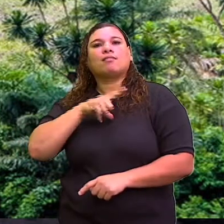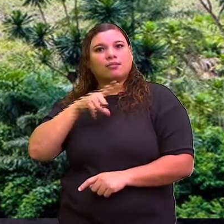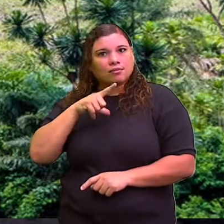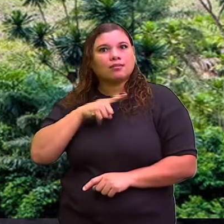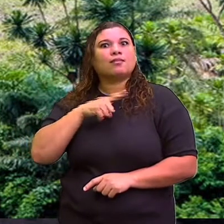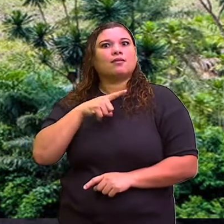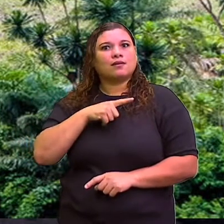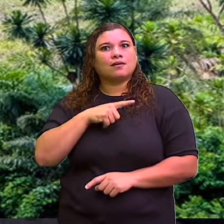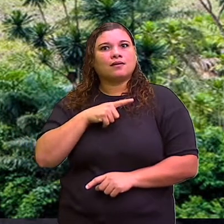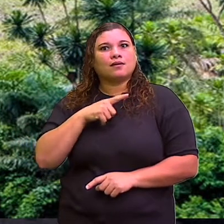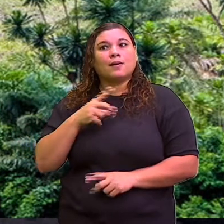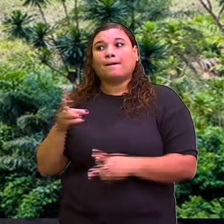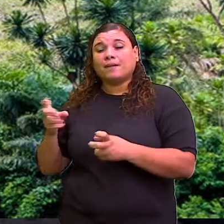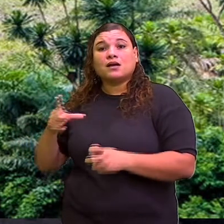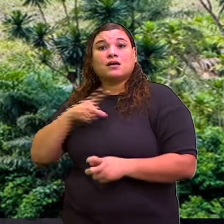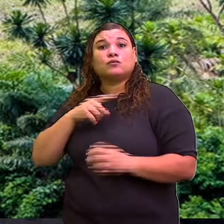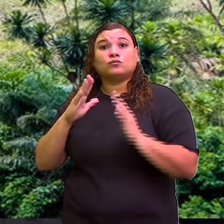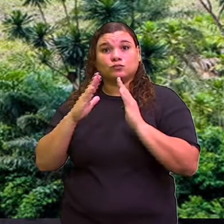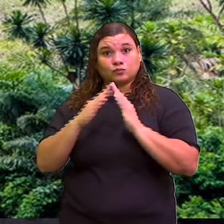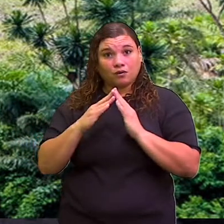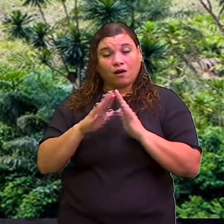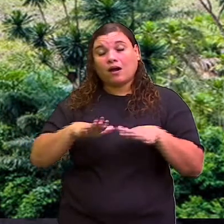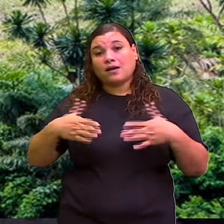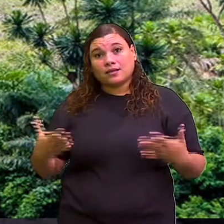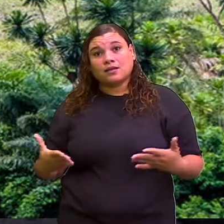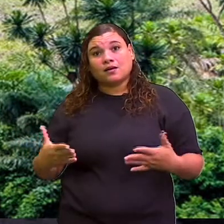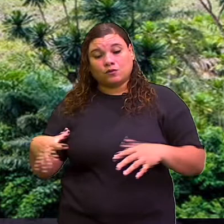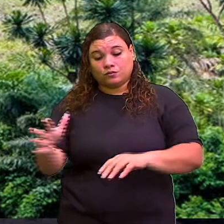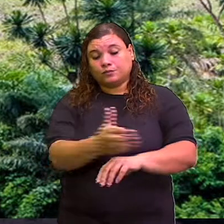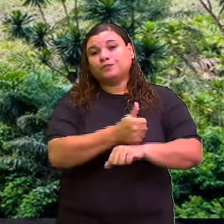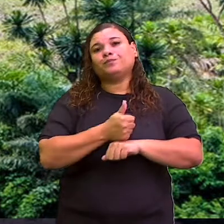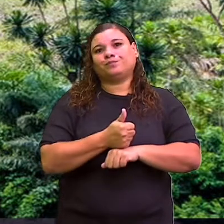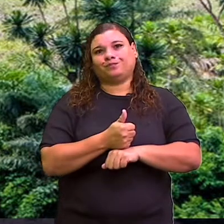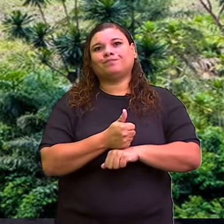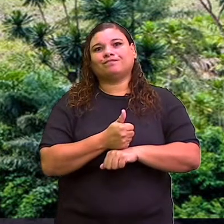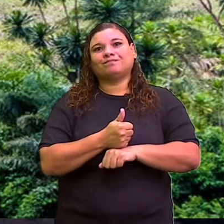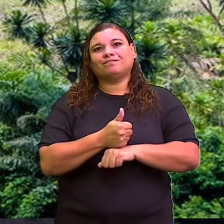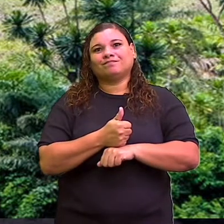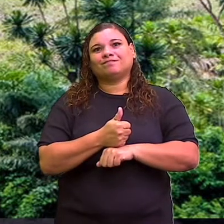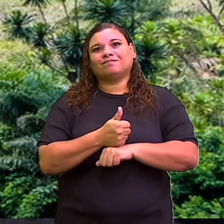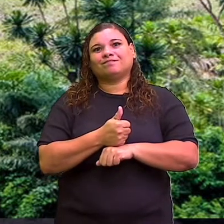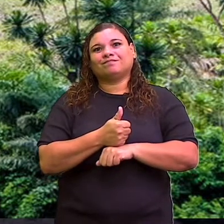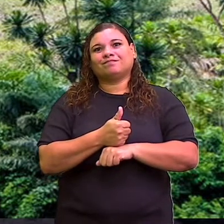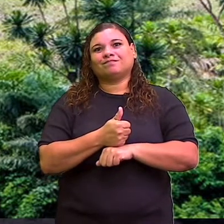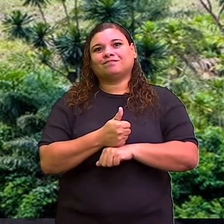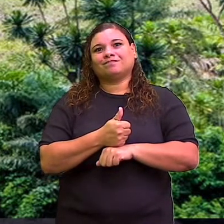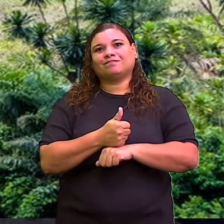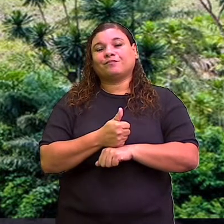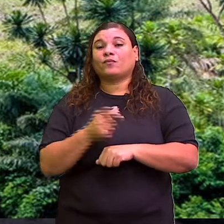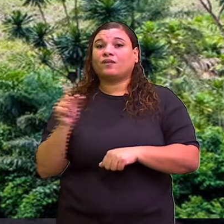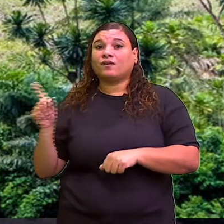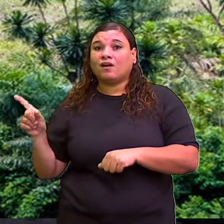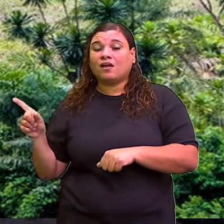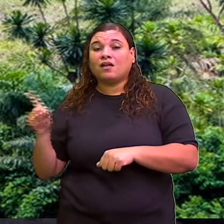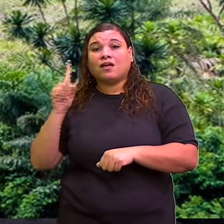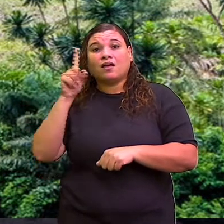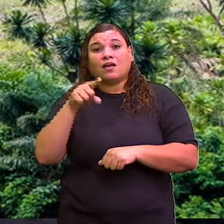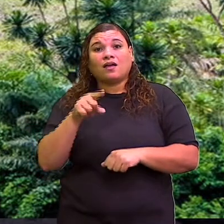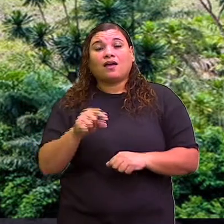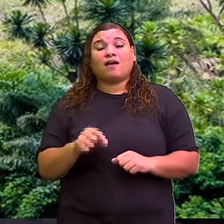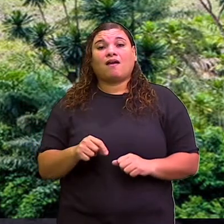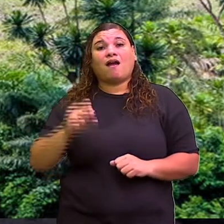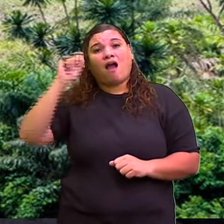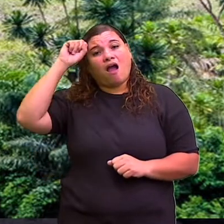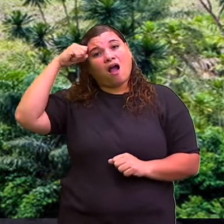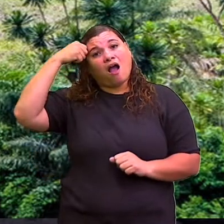em muitos lugares na África a vivência ou a convivência do